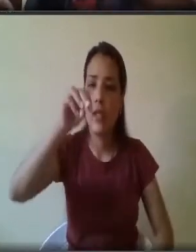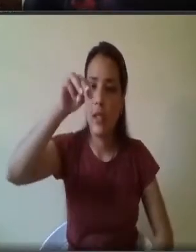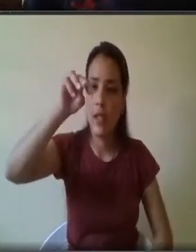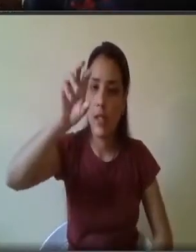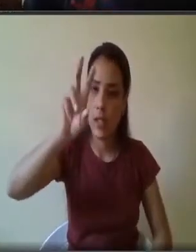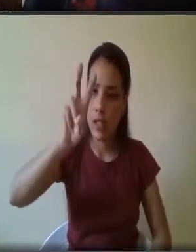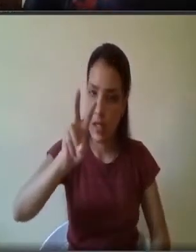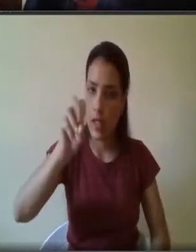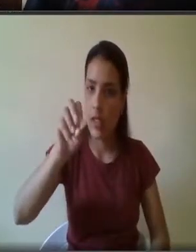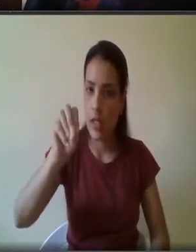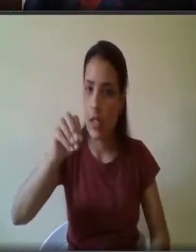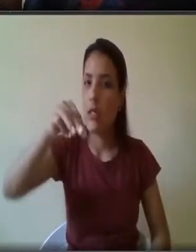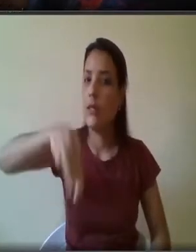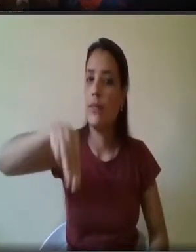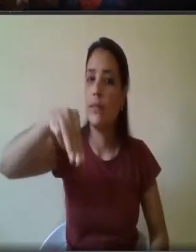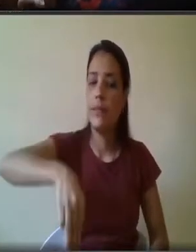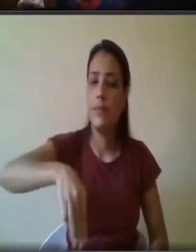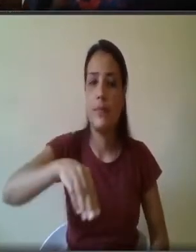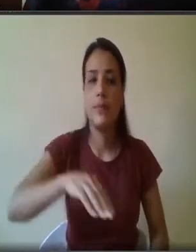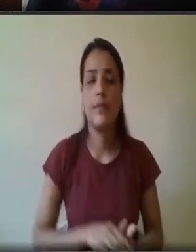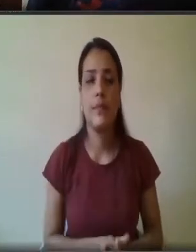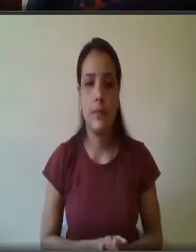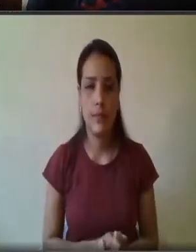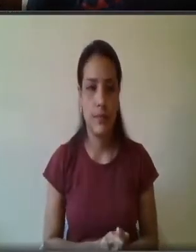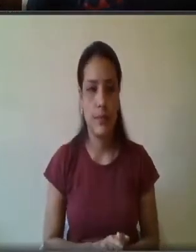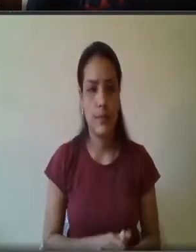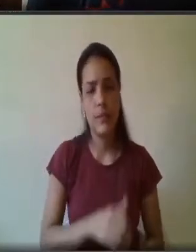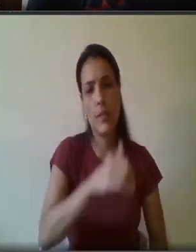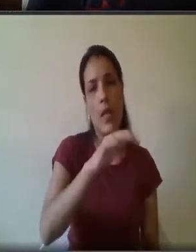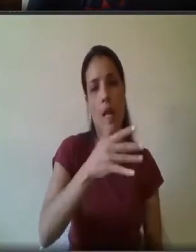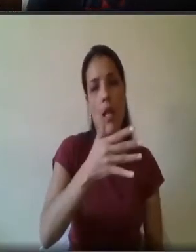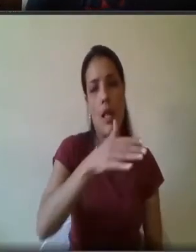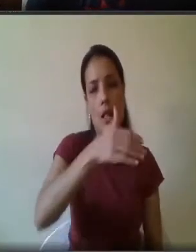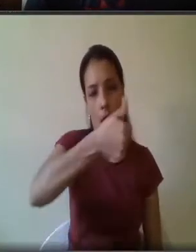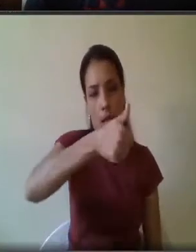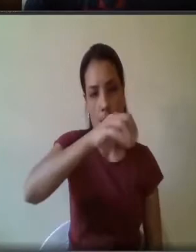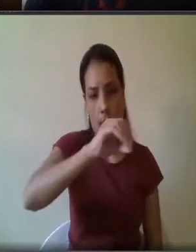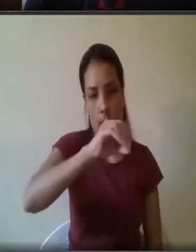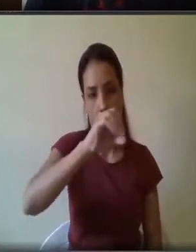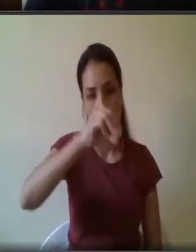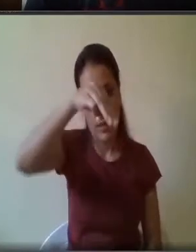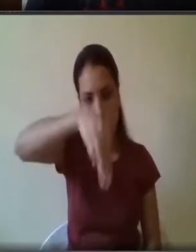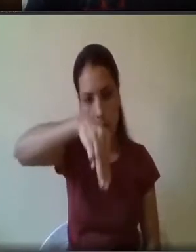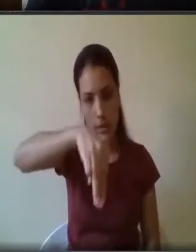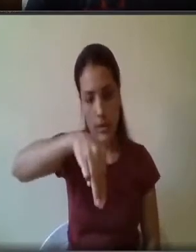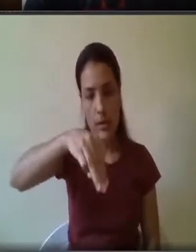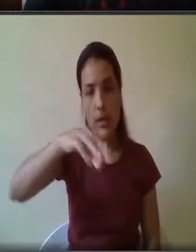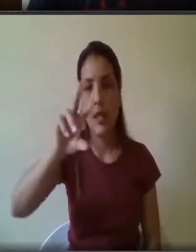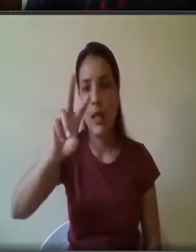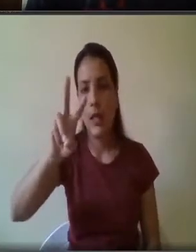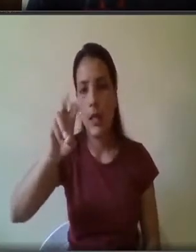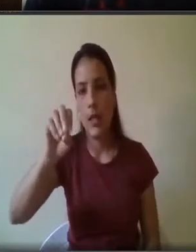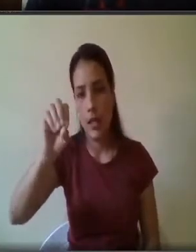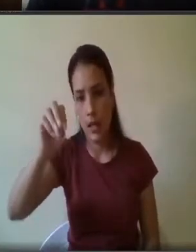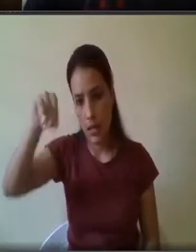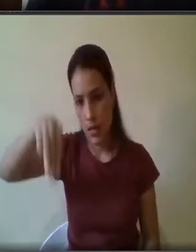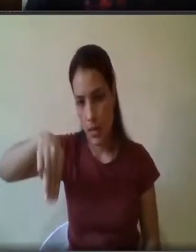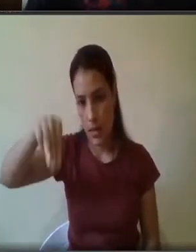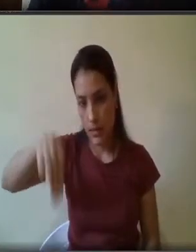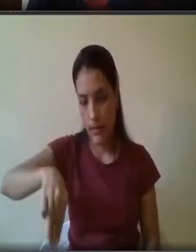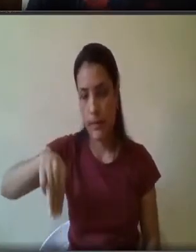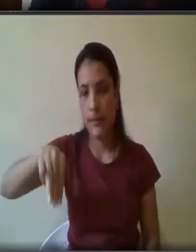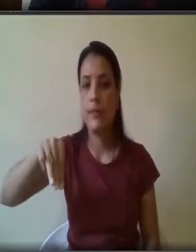esteja nessa altimetria, entre 100 e 500 metros, e esteja acima da planície e abaixo do